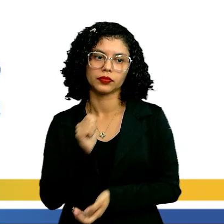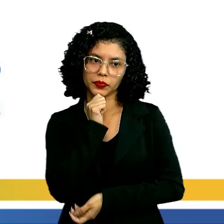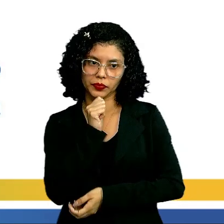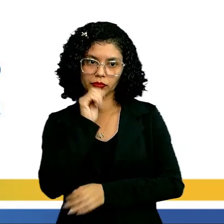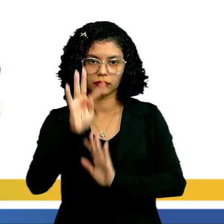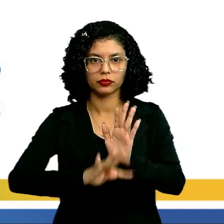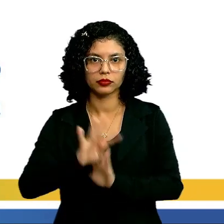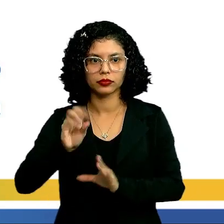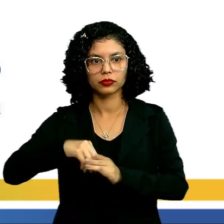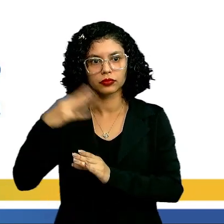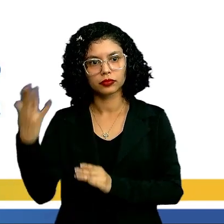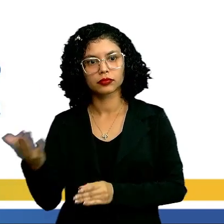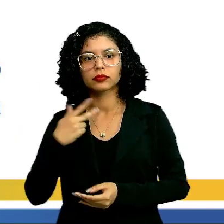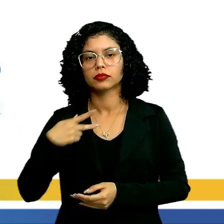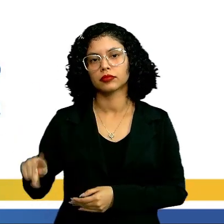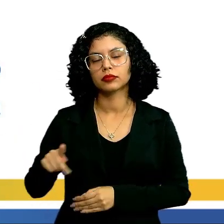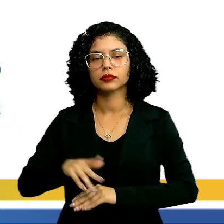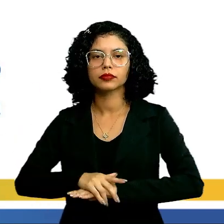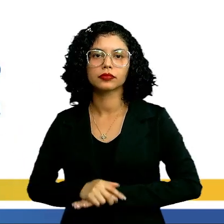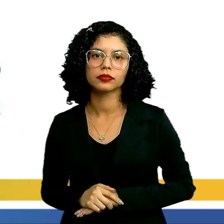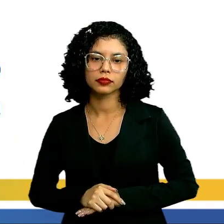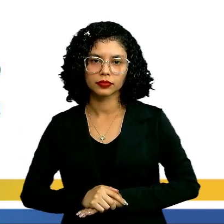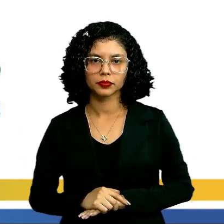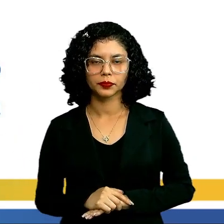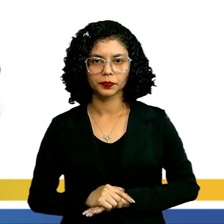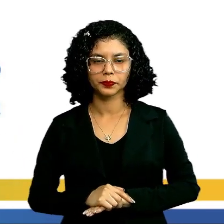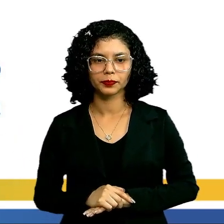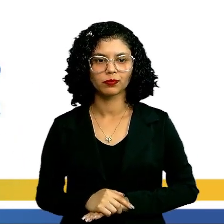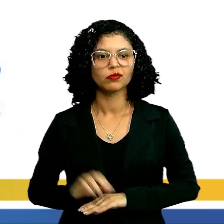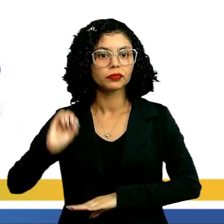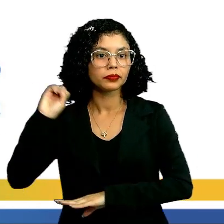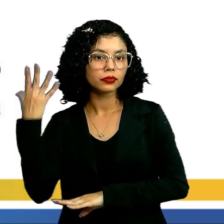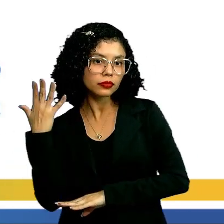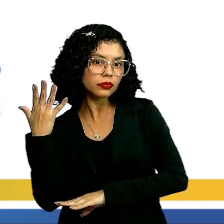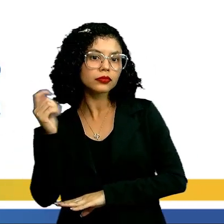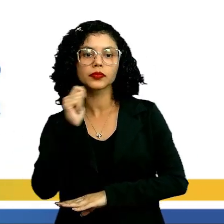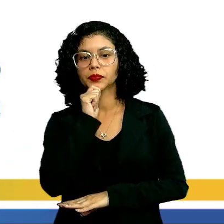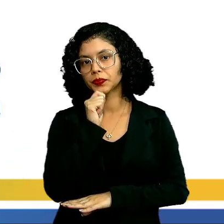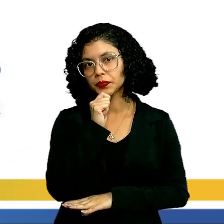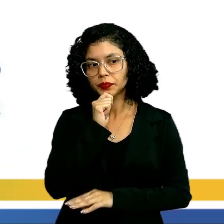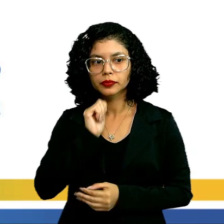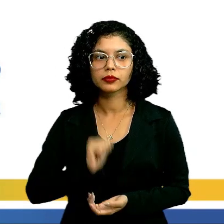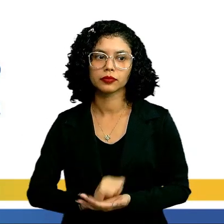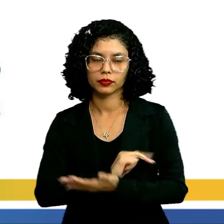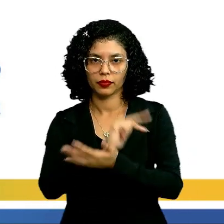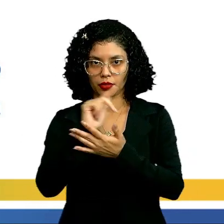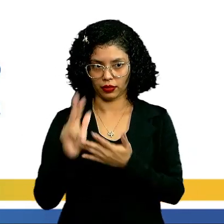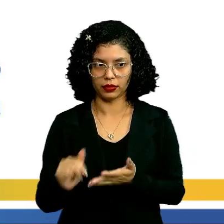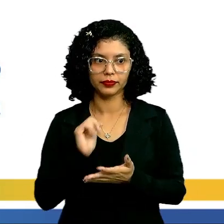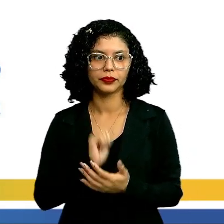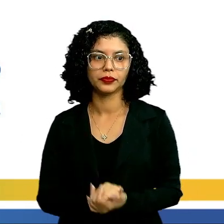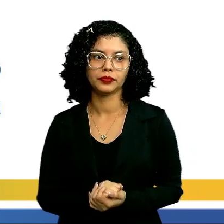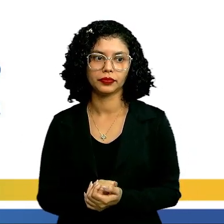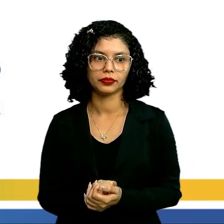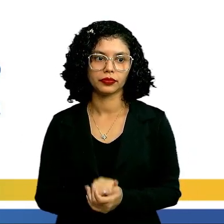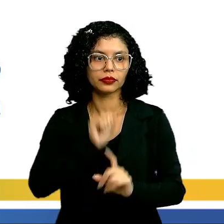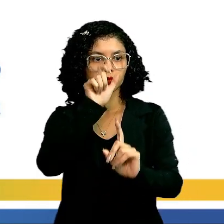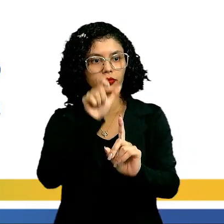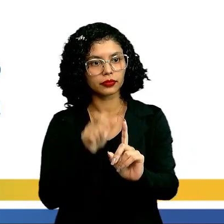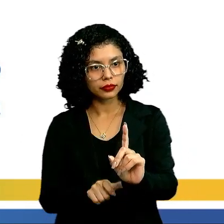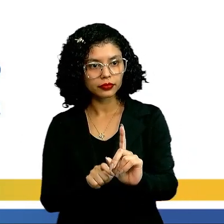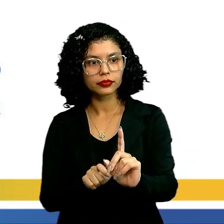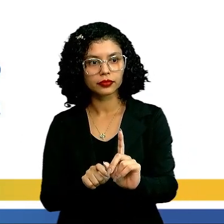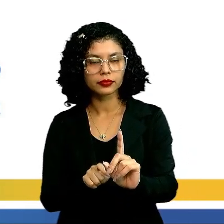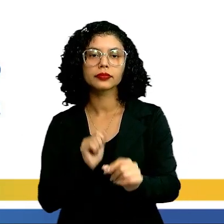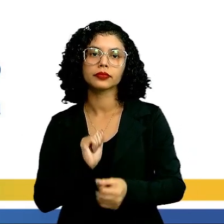que estão no texto ou até mesmo fora do texto. Ela pode acontecer de diversas maneiras. Existe a